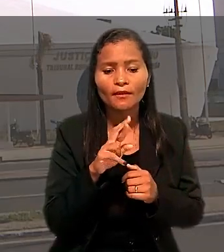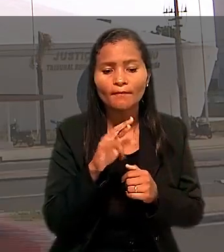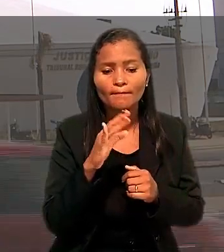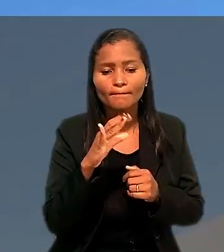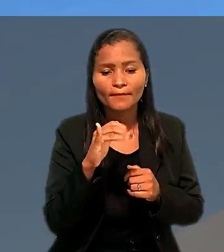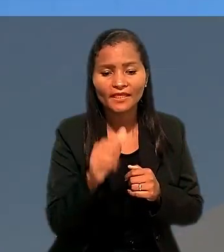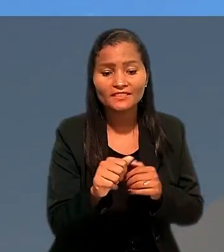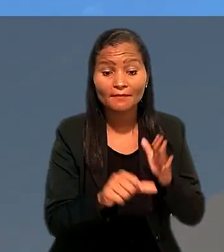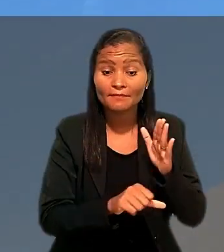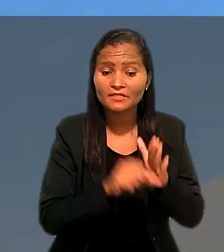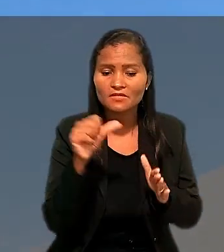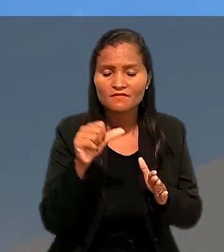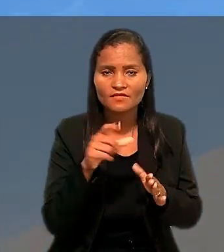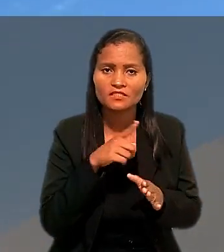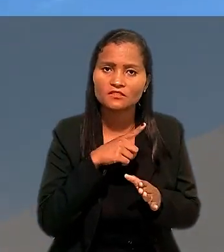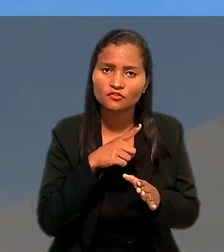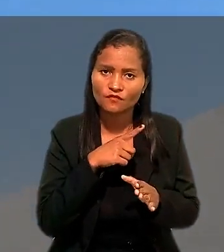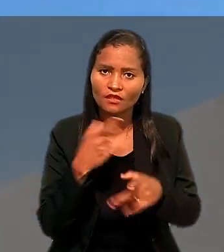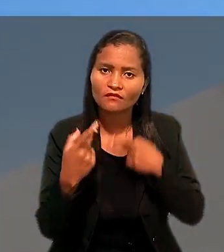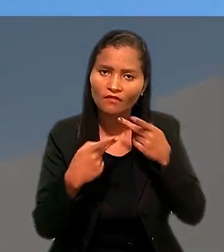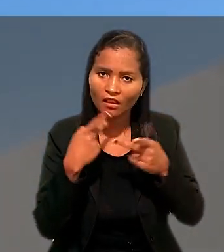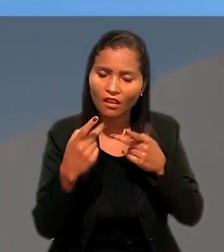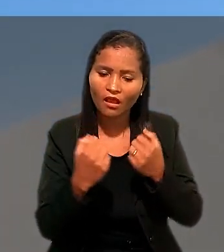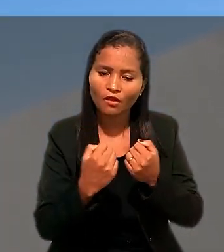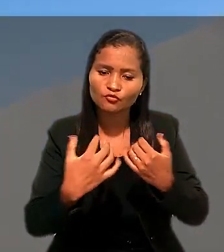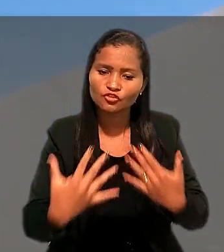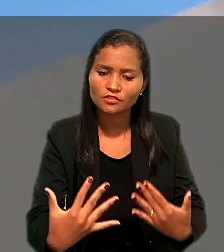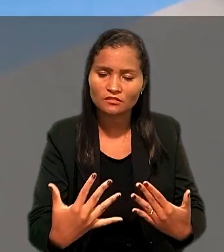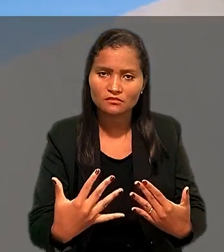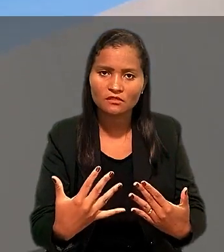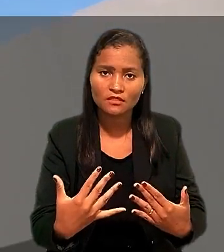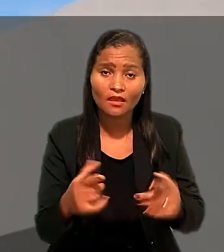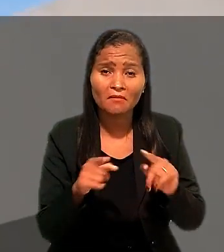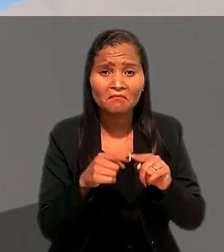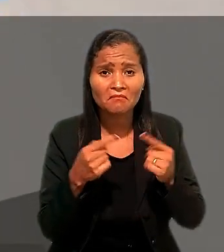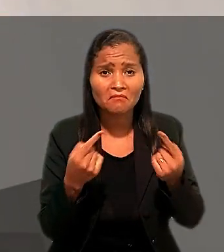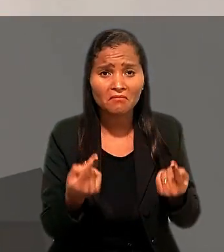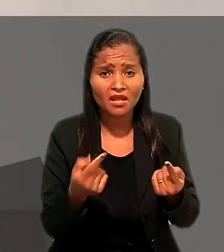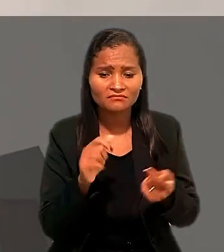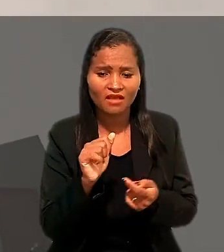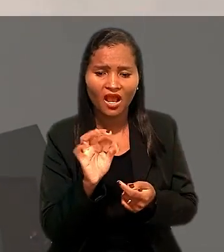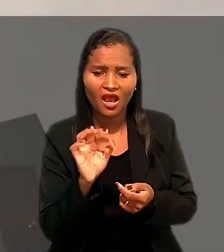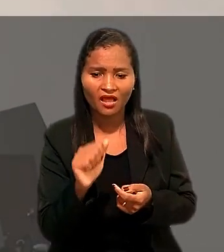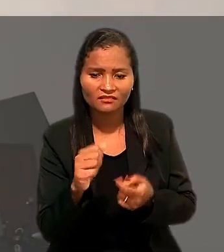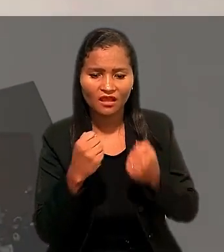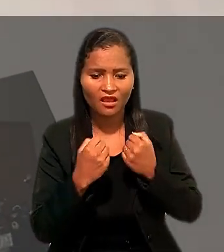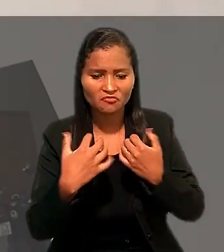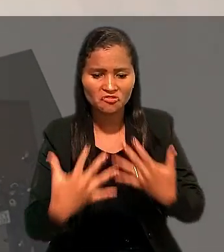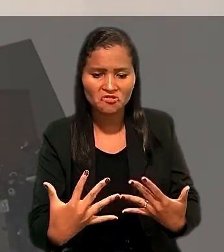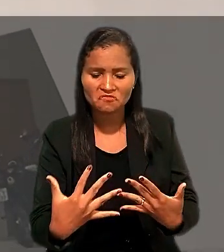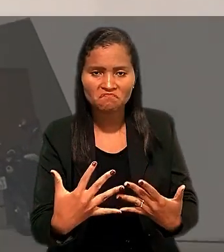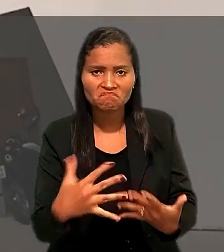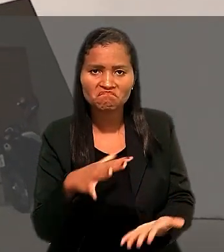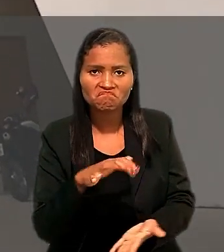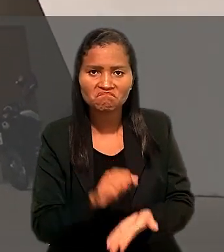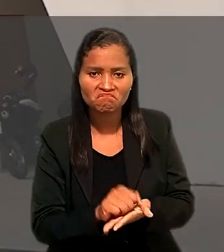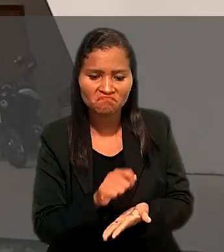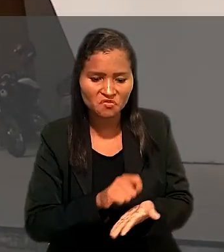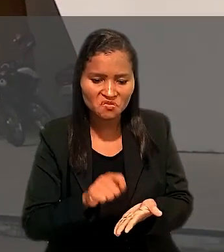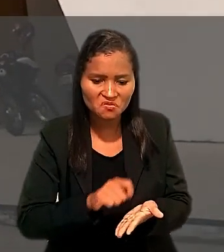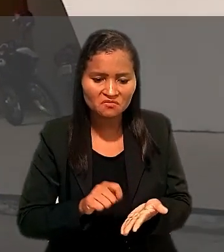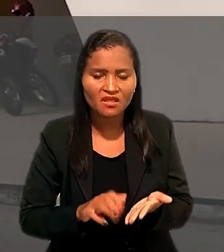realização de perícia na primeira vez em que tiver de falar em audiência ou nos autos. Porém, a ata de audiência não